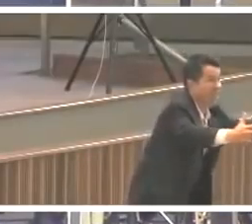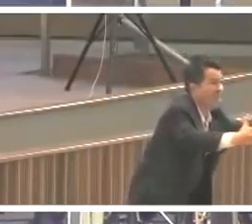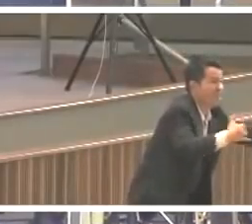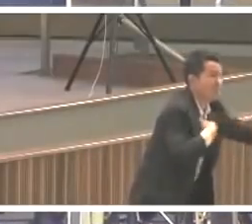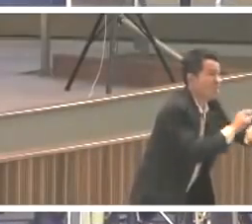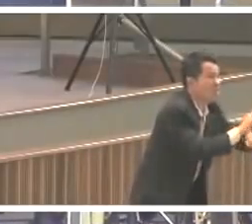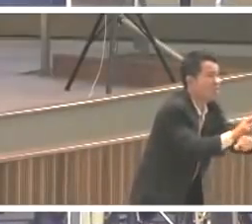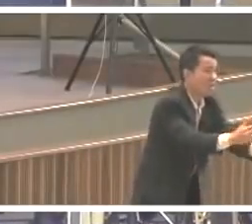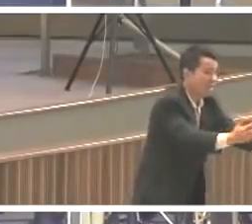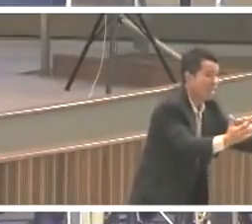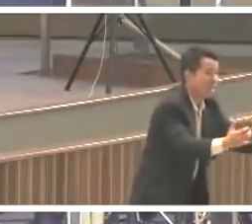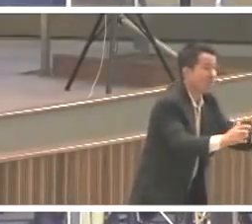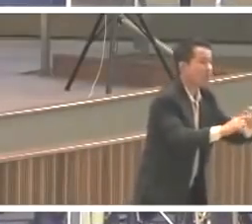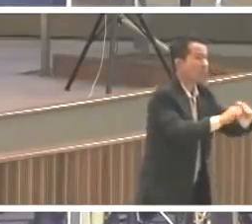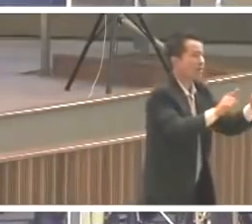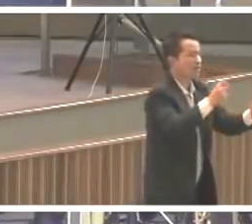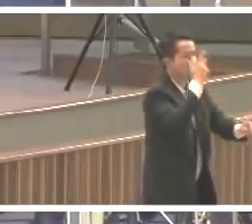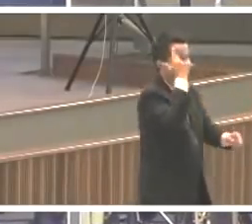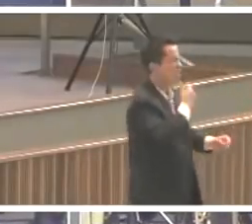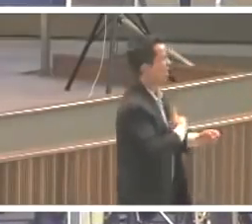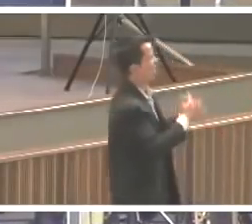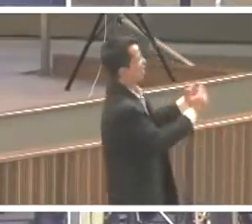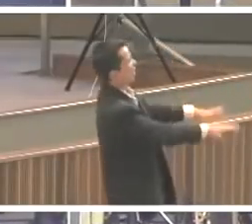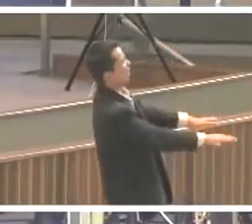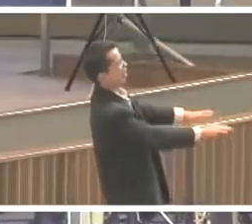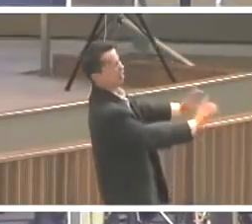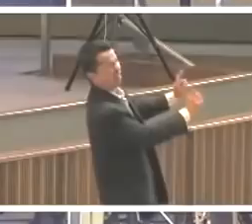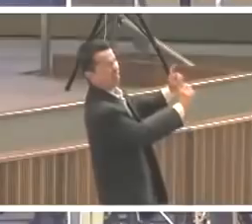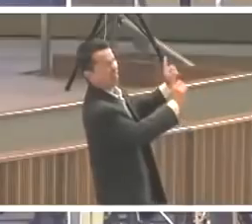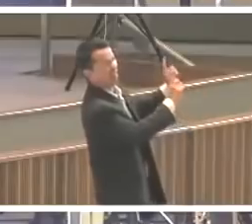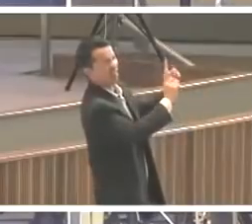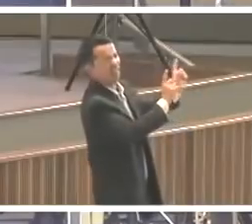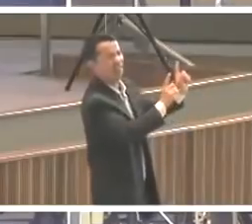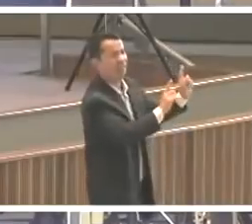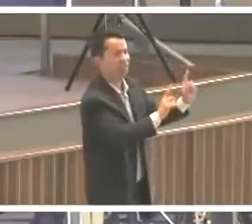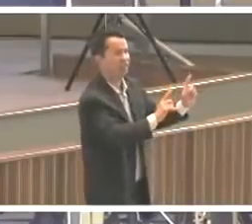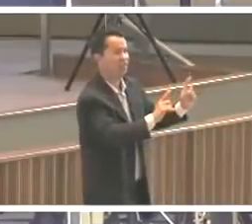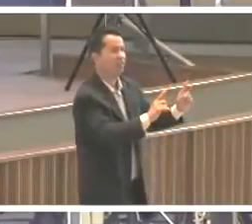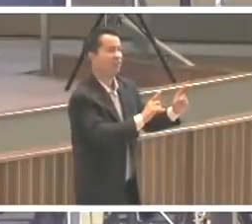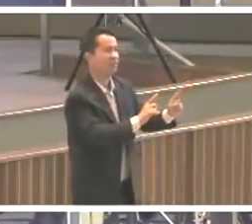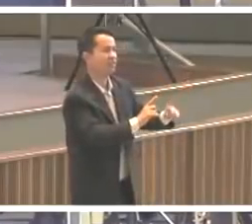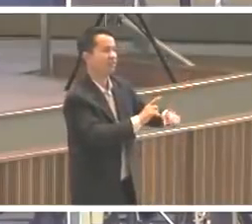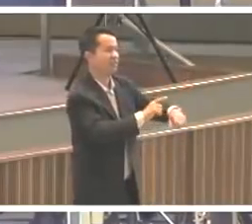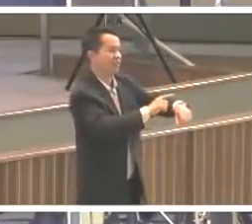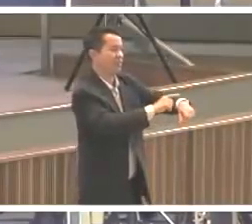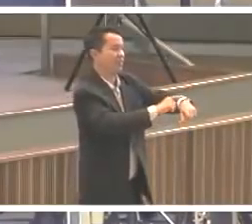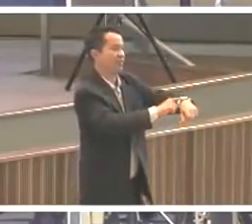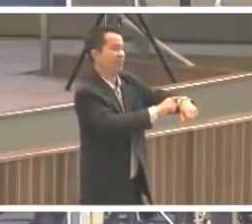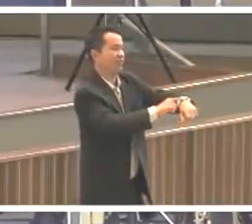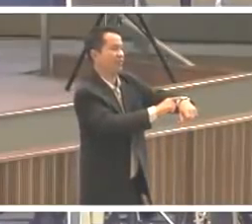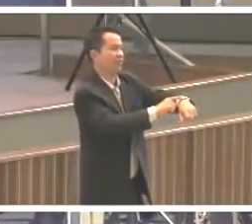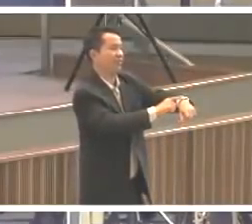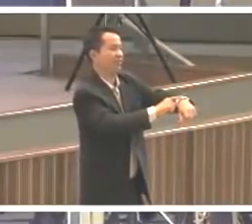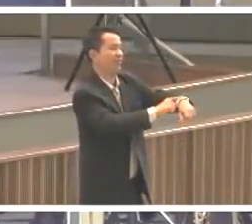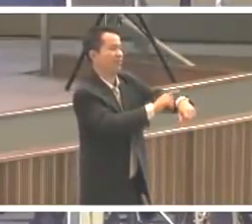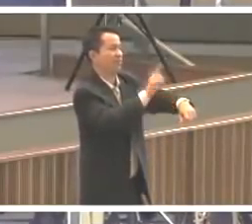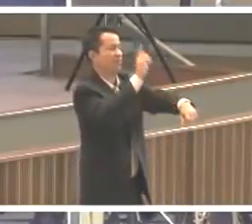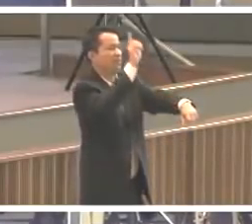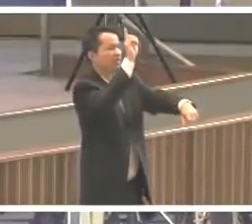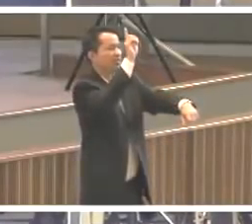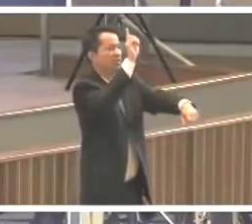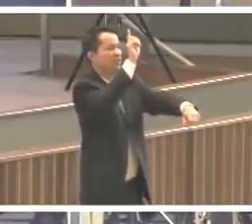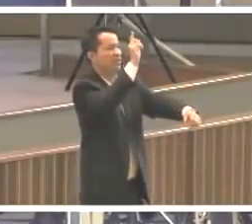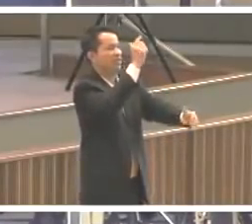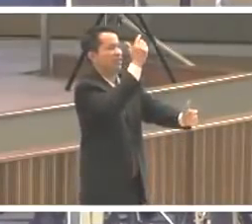essa intervenção de Deus na nossa vida, é tempo de oportunidade. É o momento em que